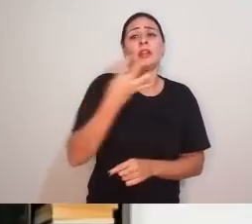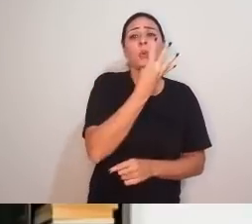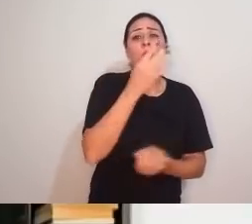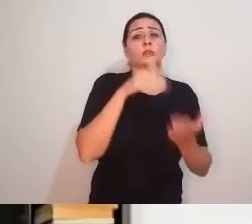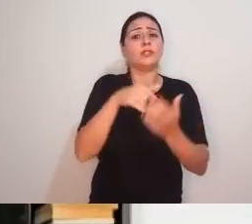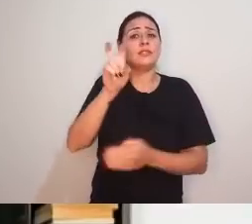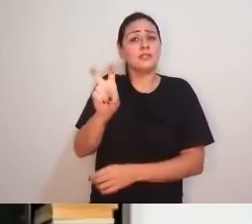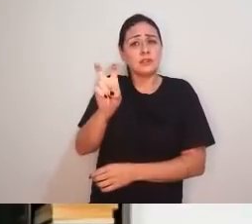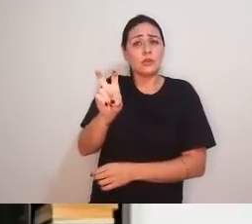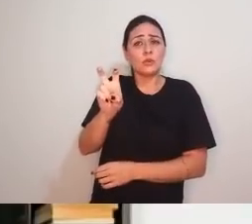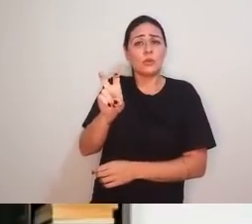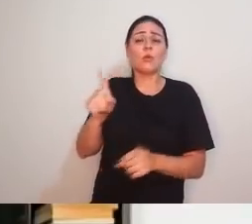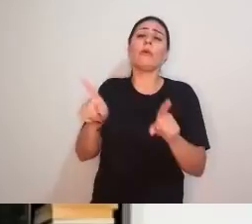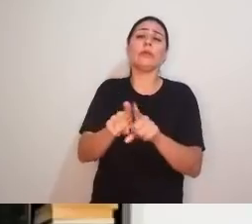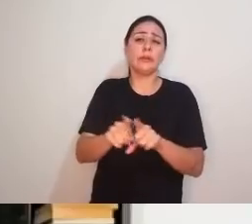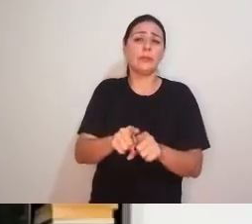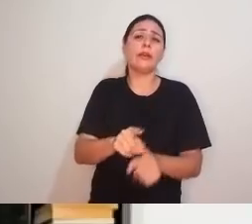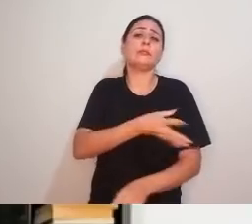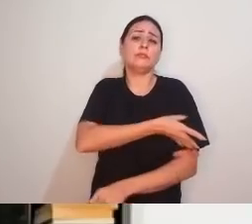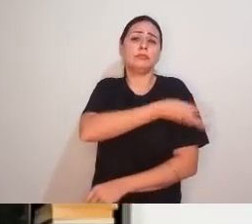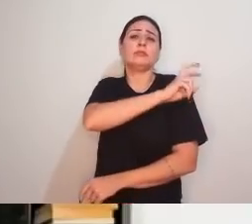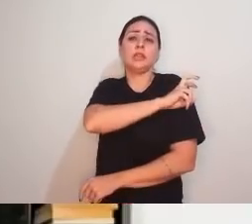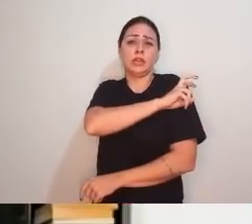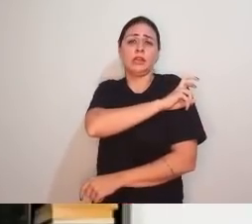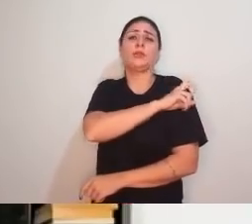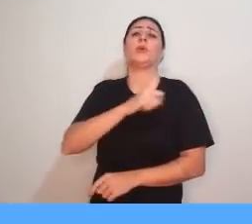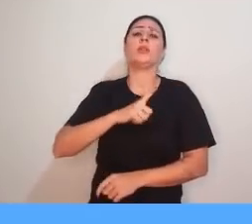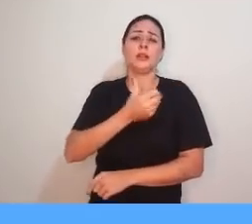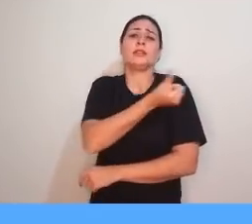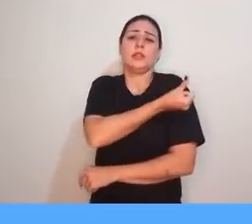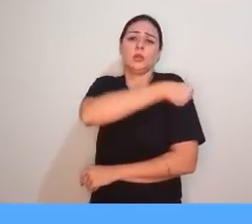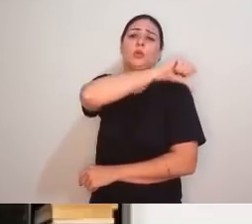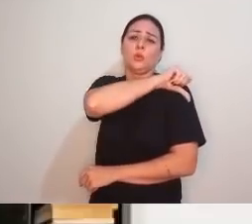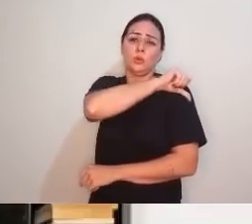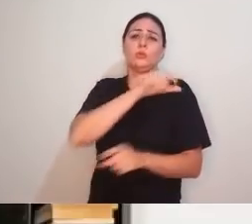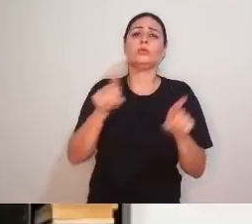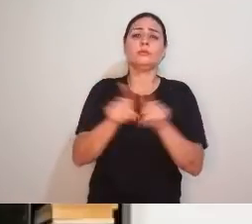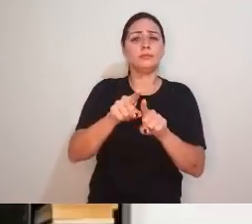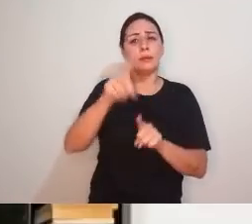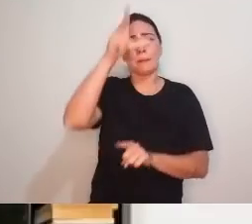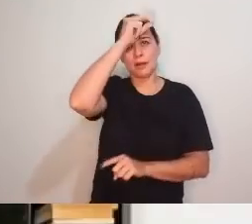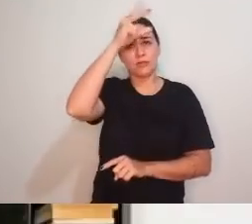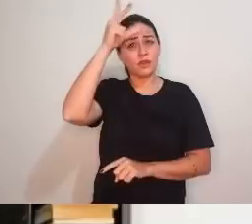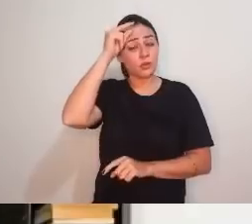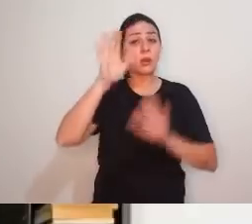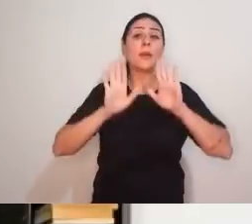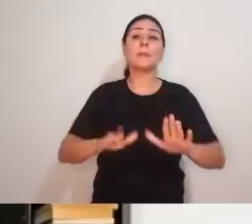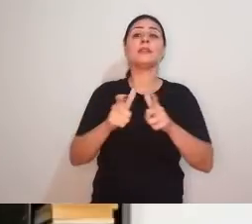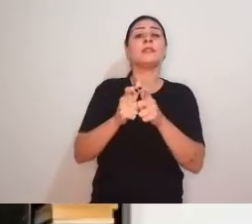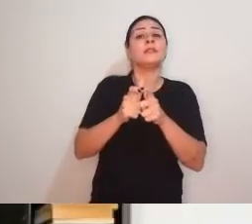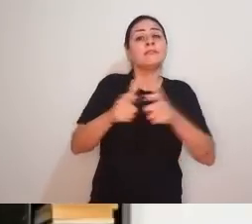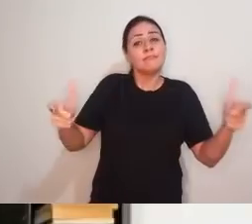5º ano, lógico, ainda temos 8º e 9º no nosso município. No entanto, a maioria da nossa rede permanece na